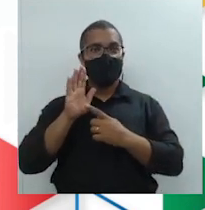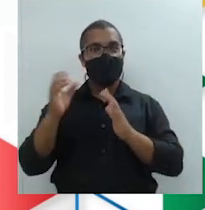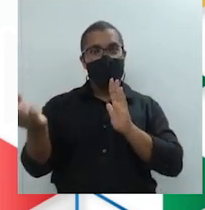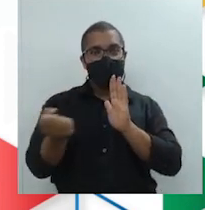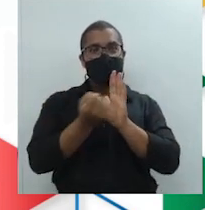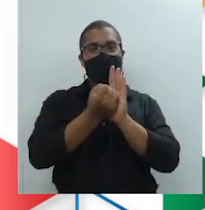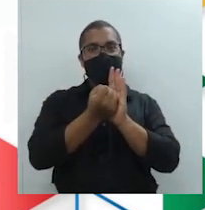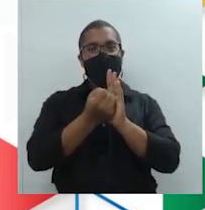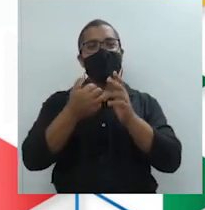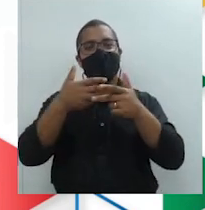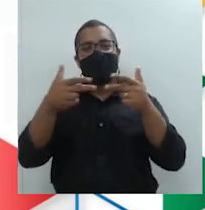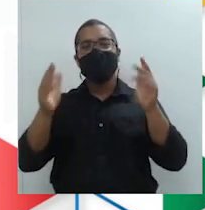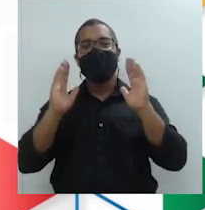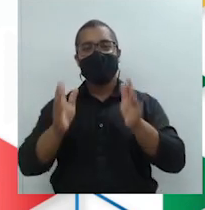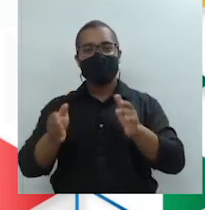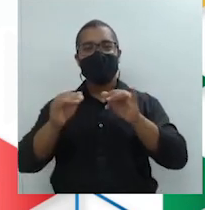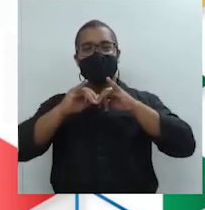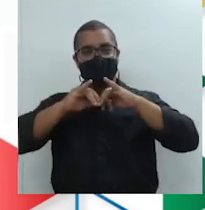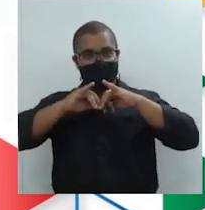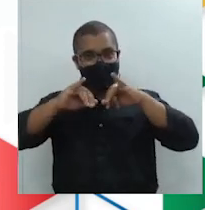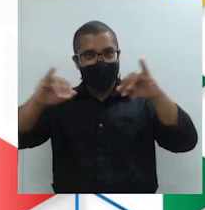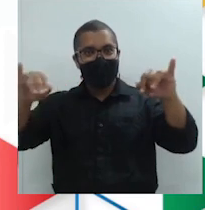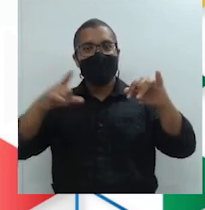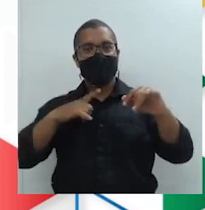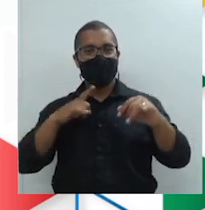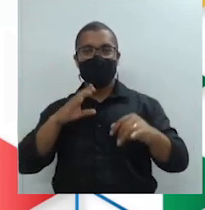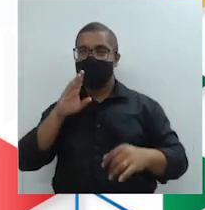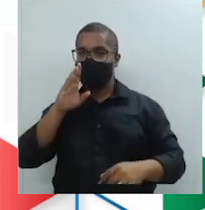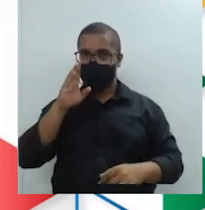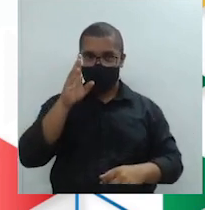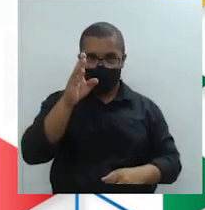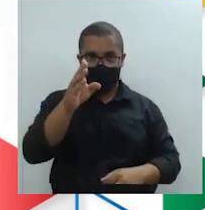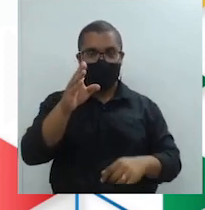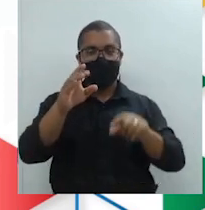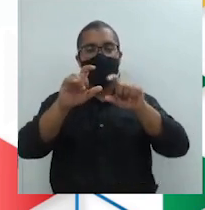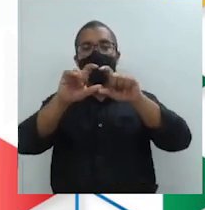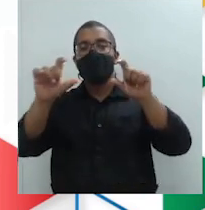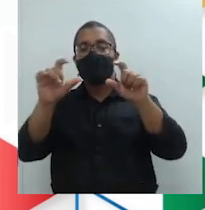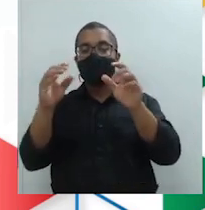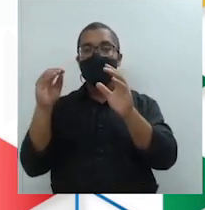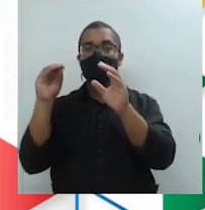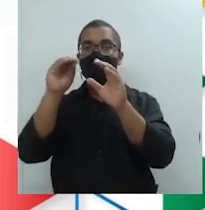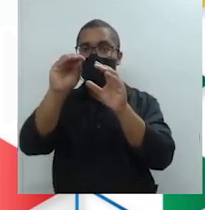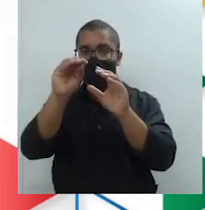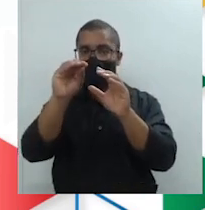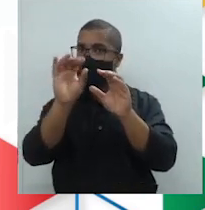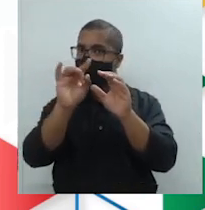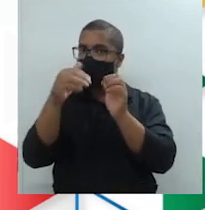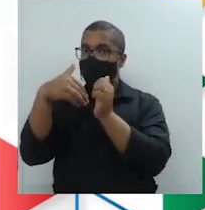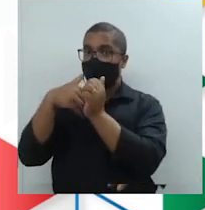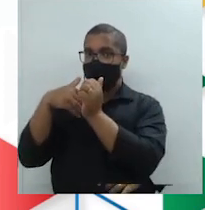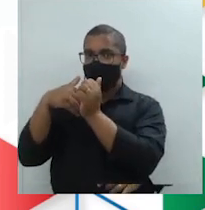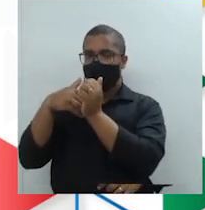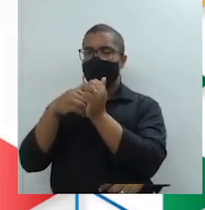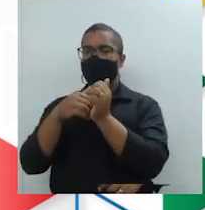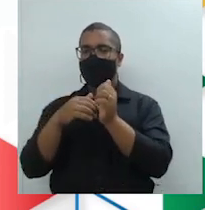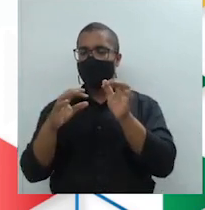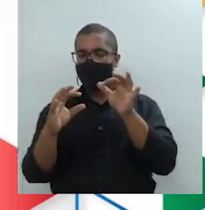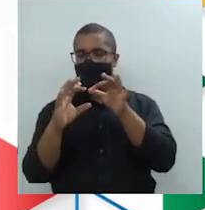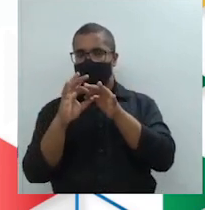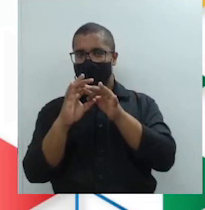vocês. As marcas, aquilo que foi dito, vai marcar, apontar para um